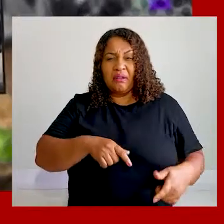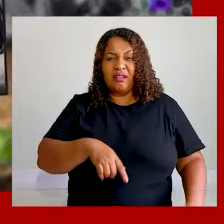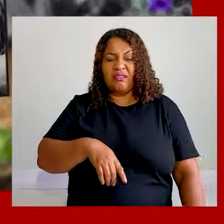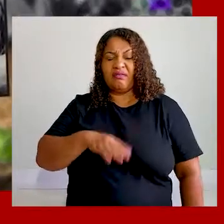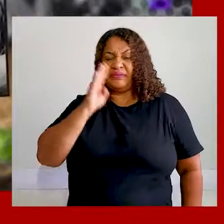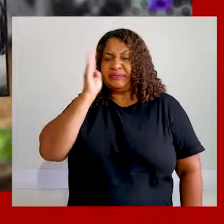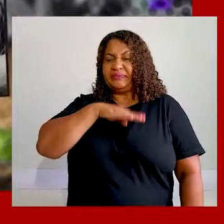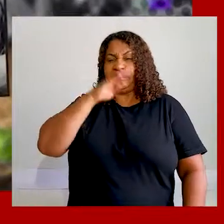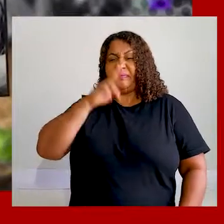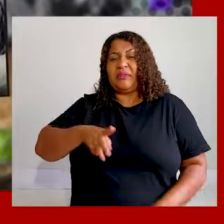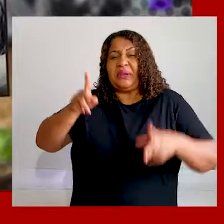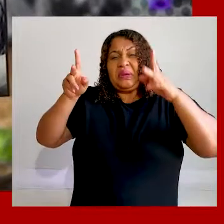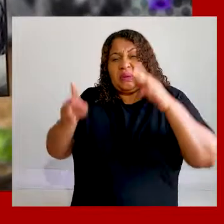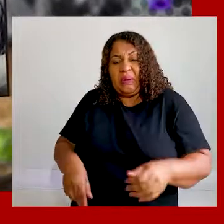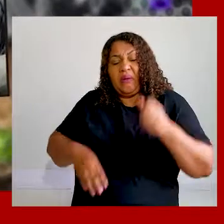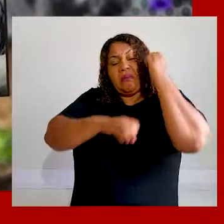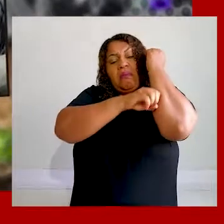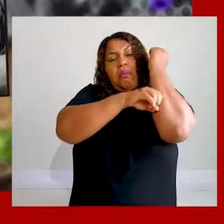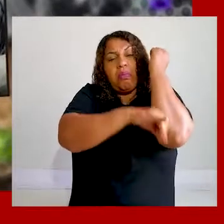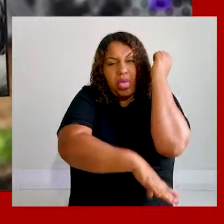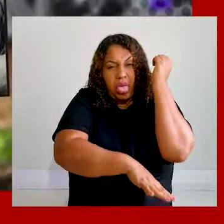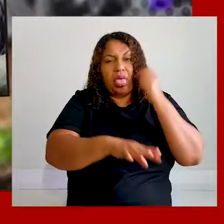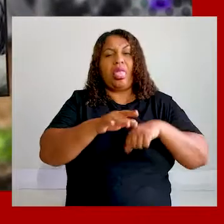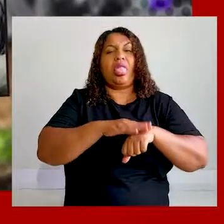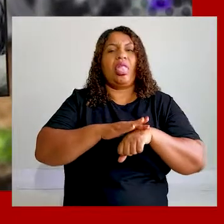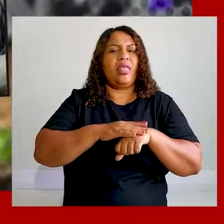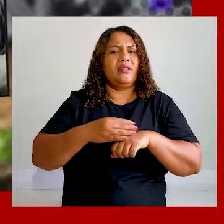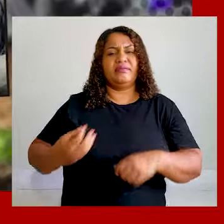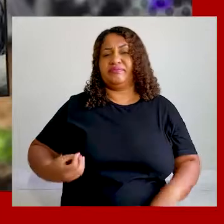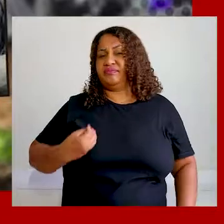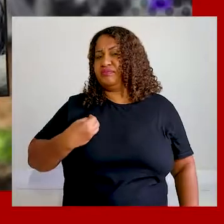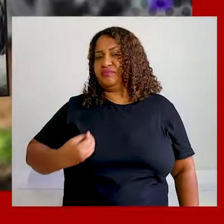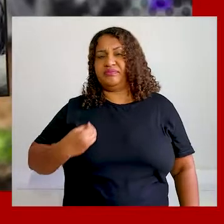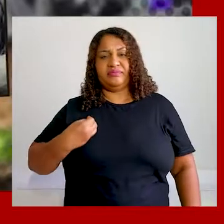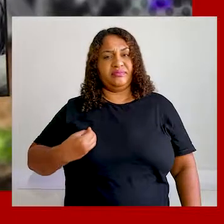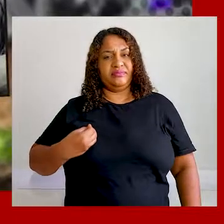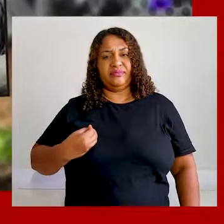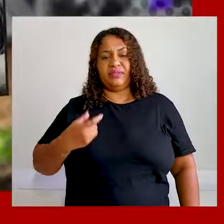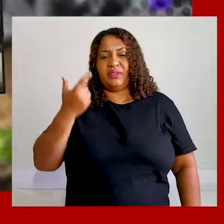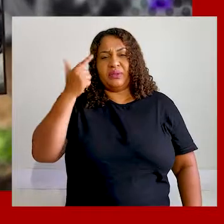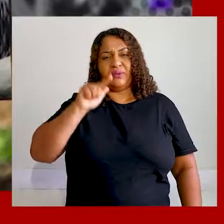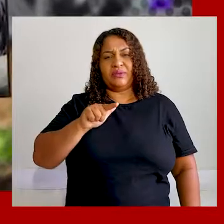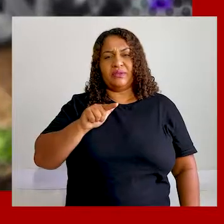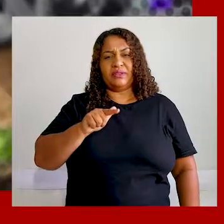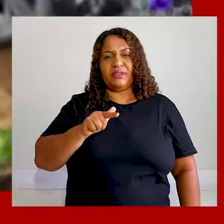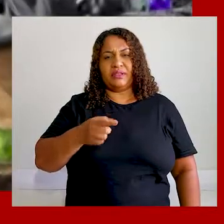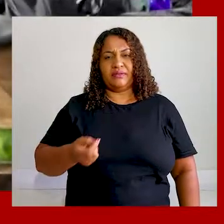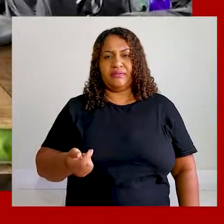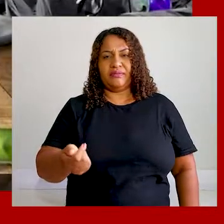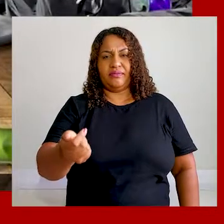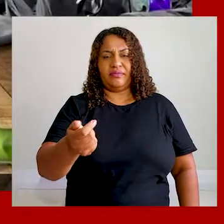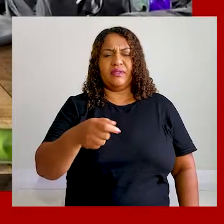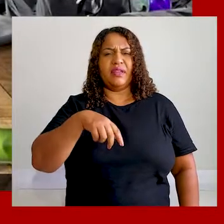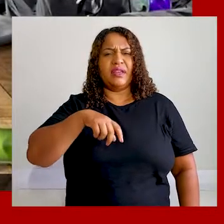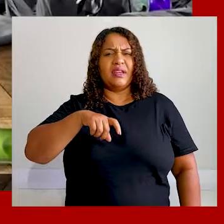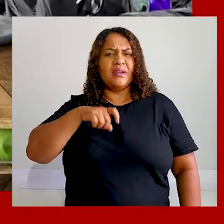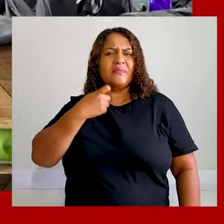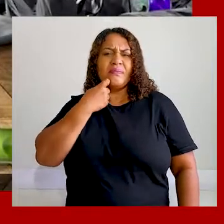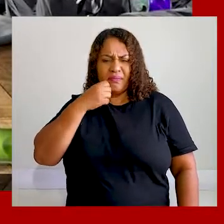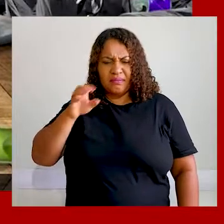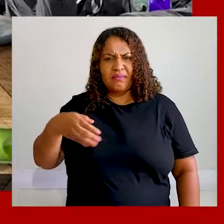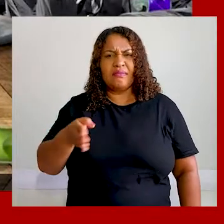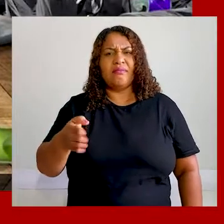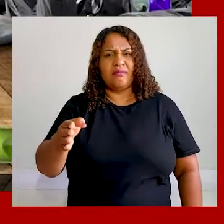fedido, feito pum de doente, onde vida nenhuma consegue durar. Era um